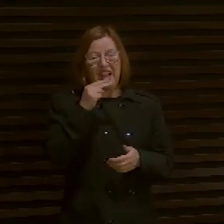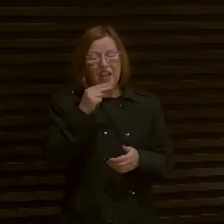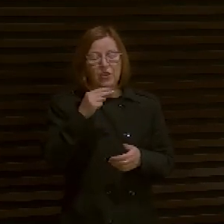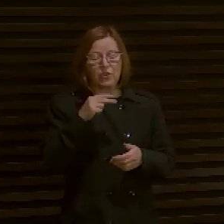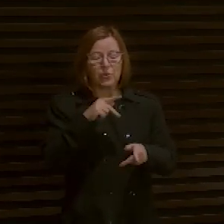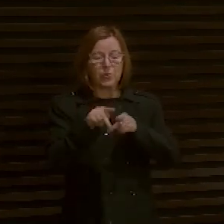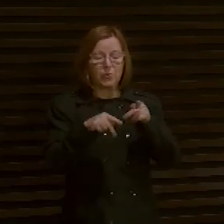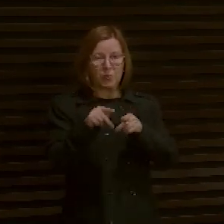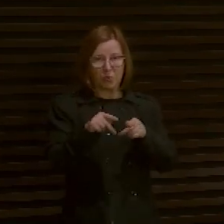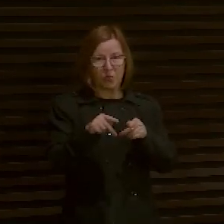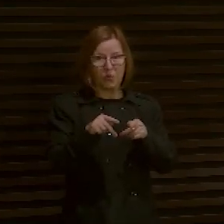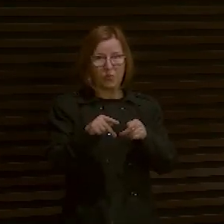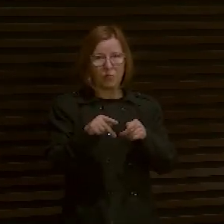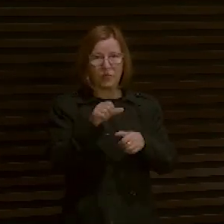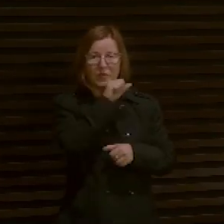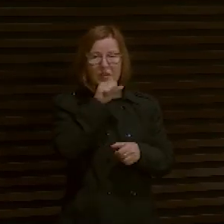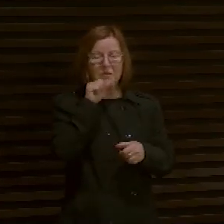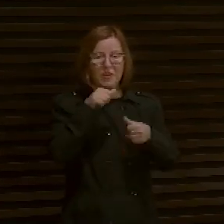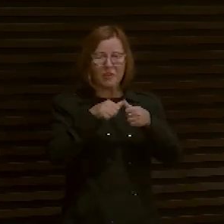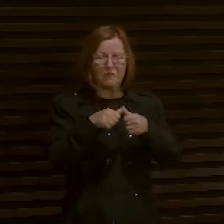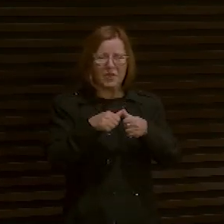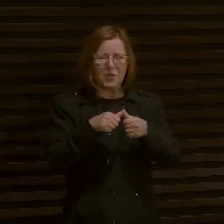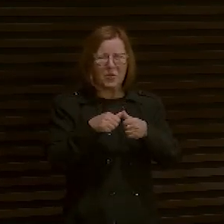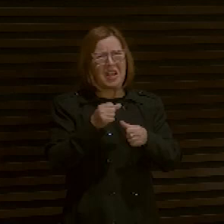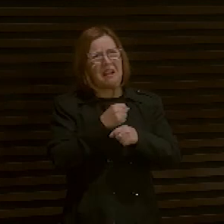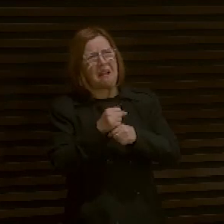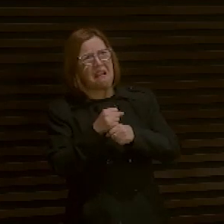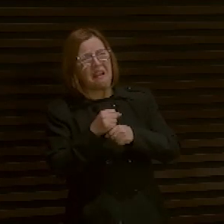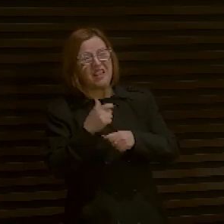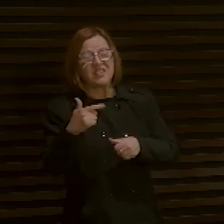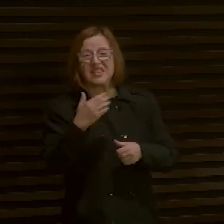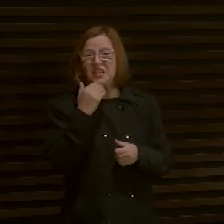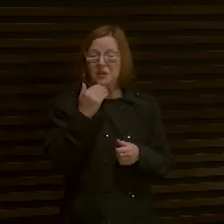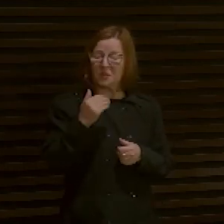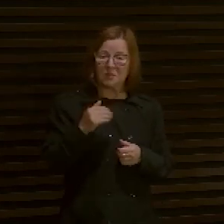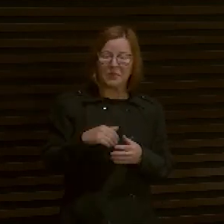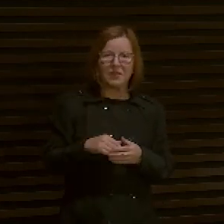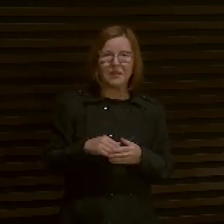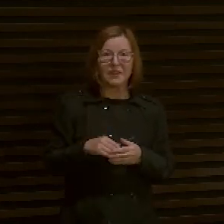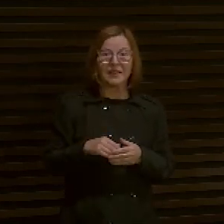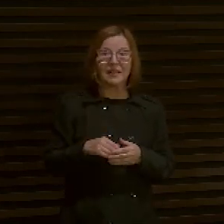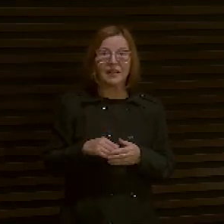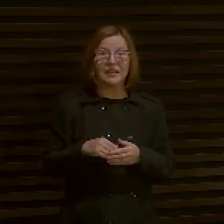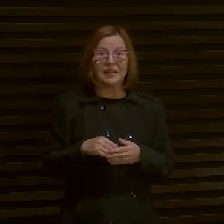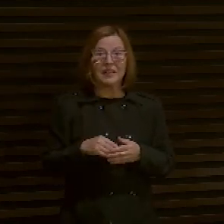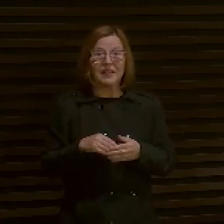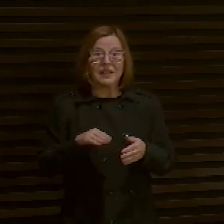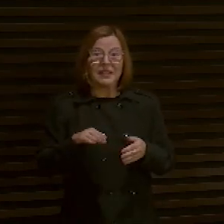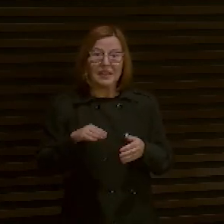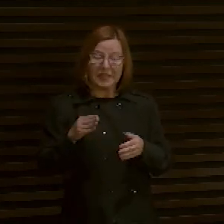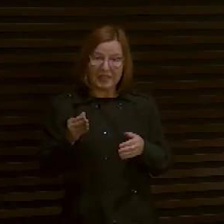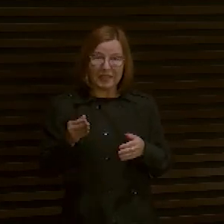Então o povo saiu correndo da cidade, abriu o portão, foi lá pegar comida e atropelaram esse capitão incrédulo e ele